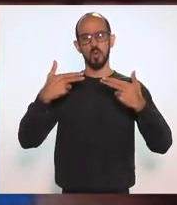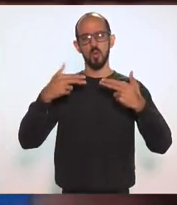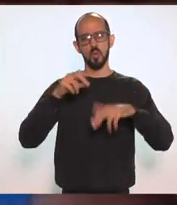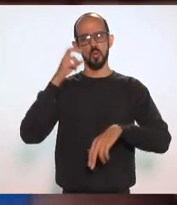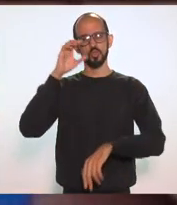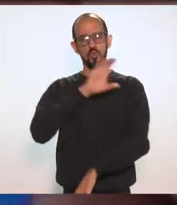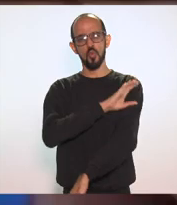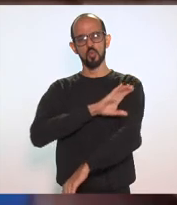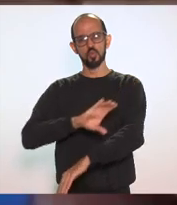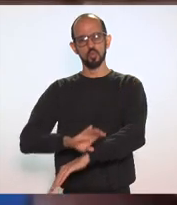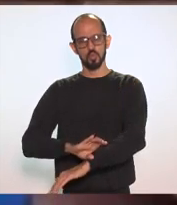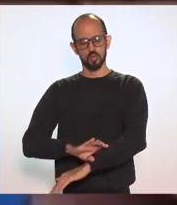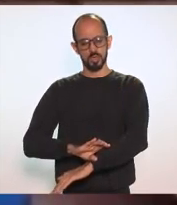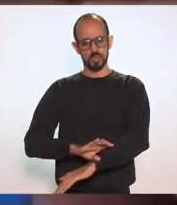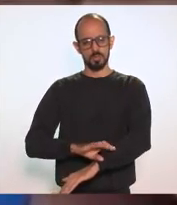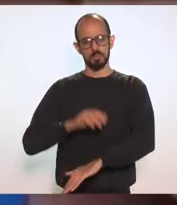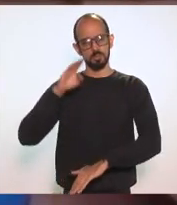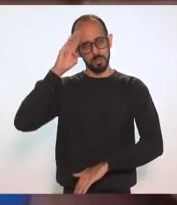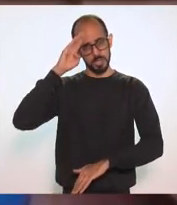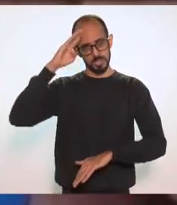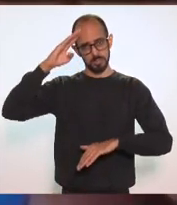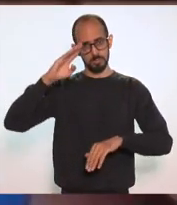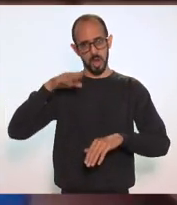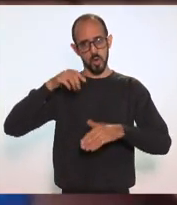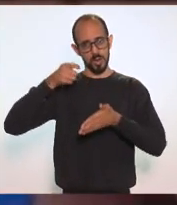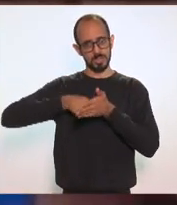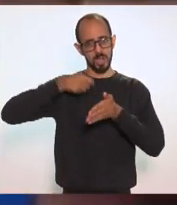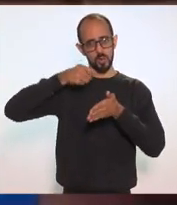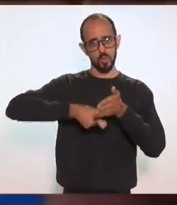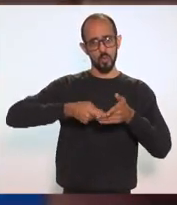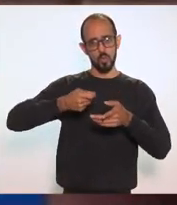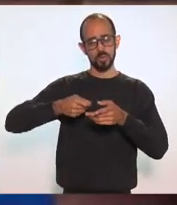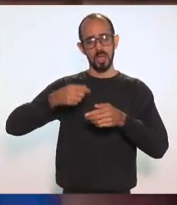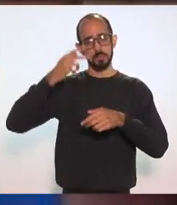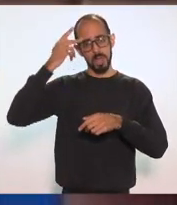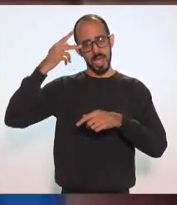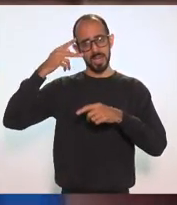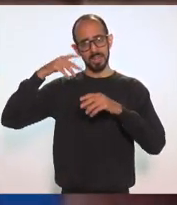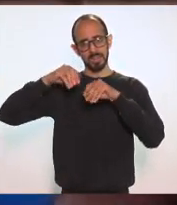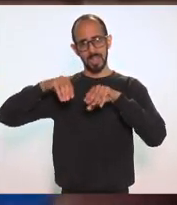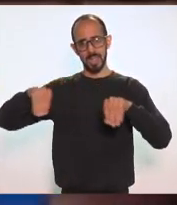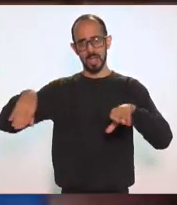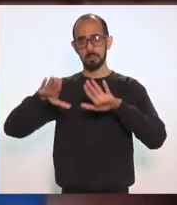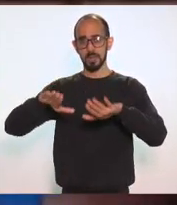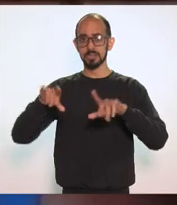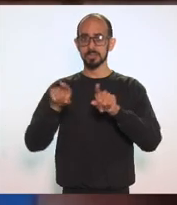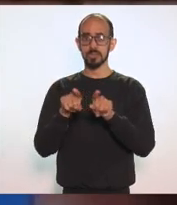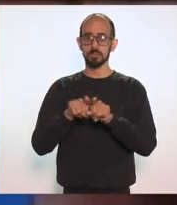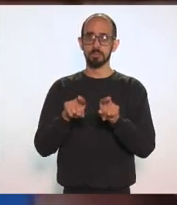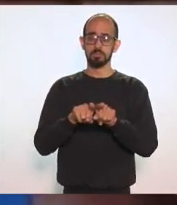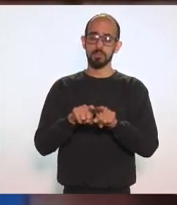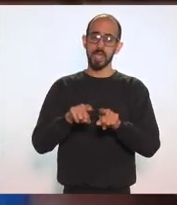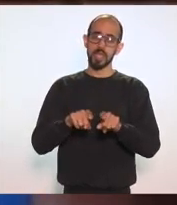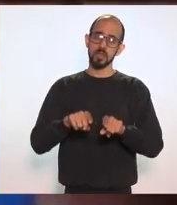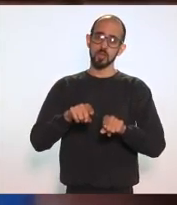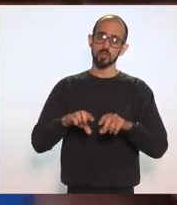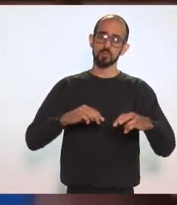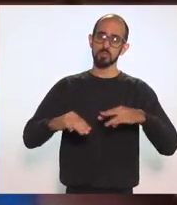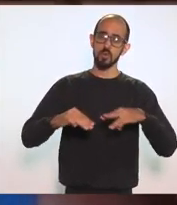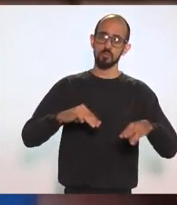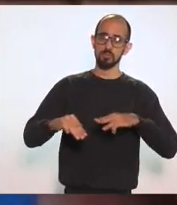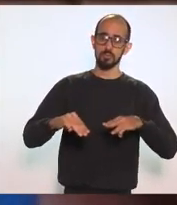aos movimentos ligados à luta pela terra, aos movimentos campesinos, mas também nos movimentos ligados à